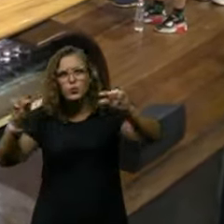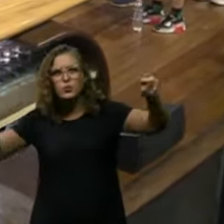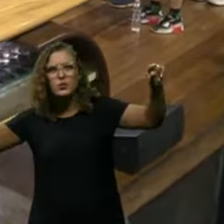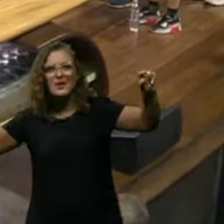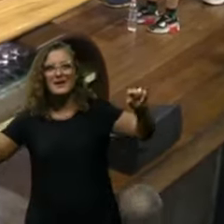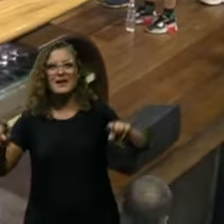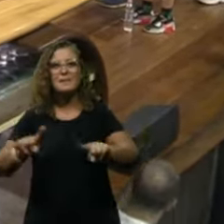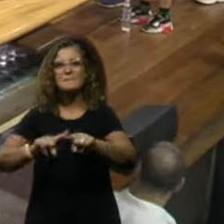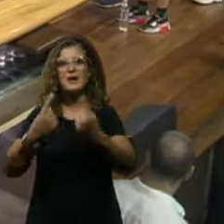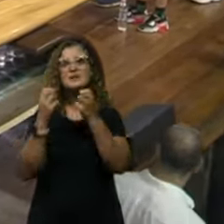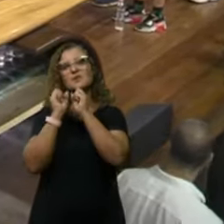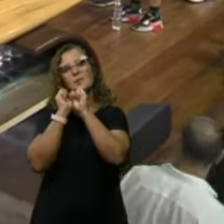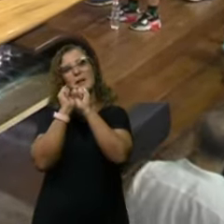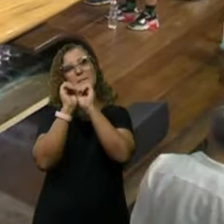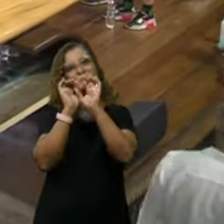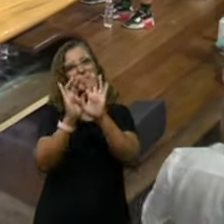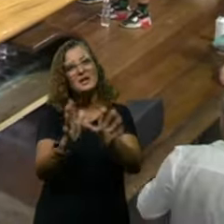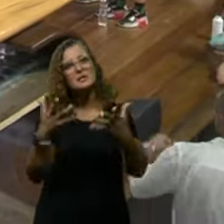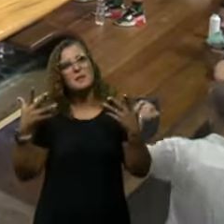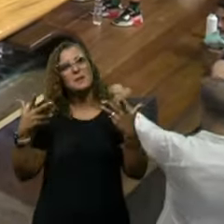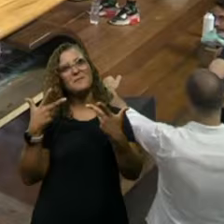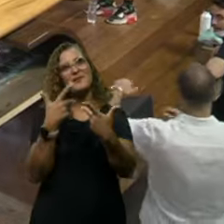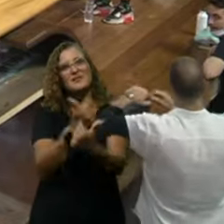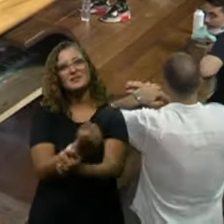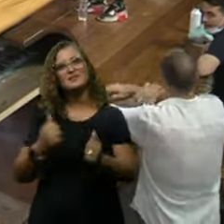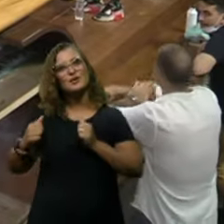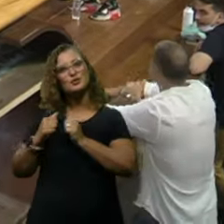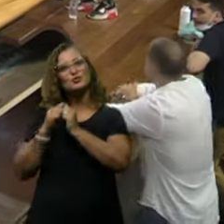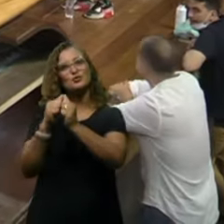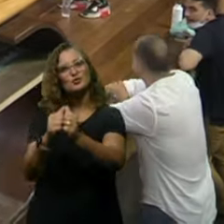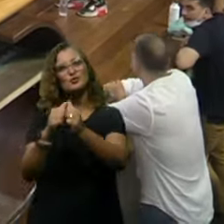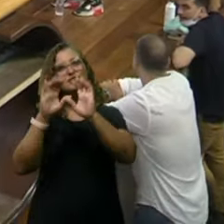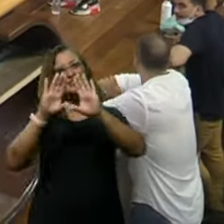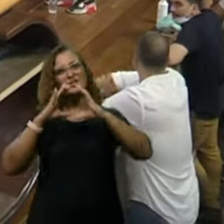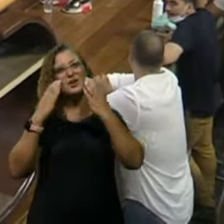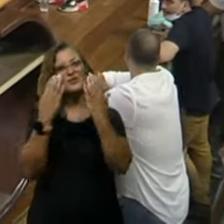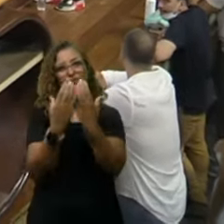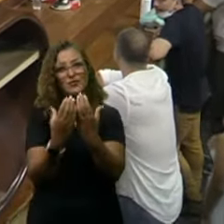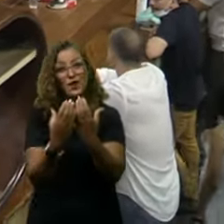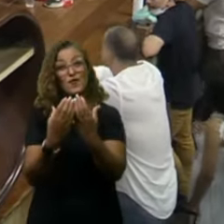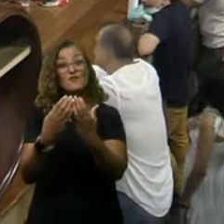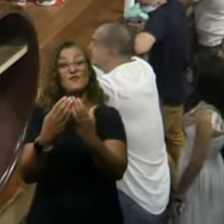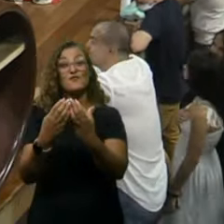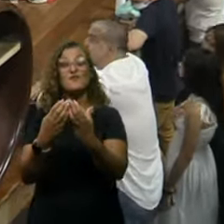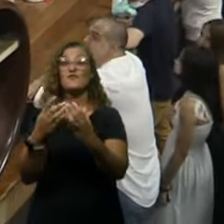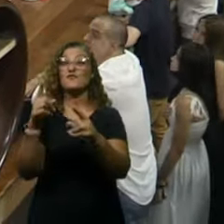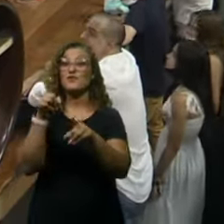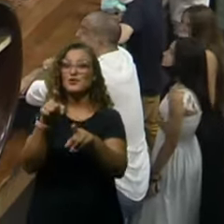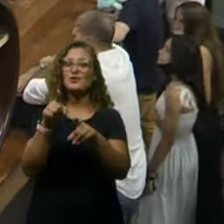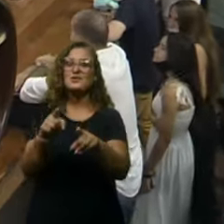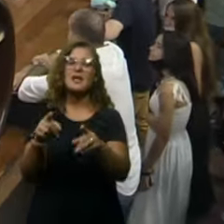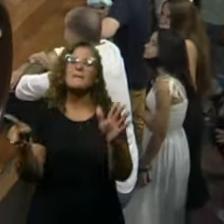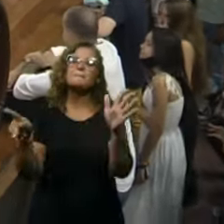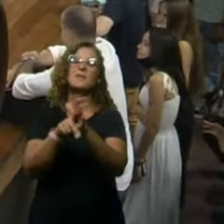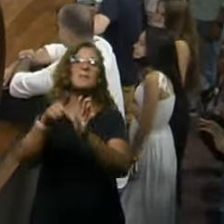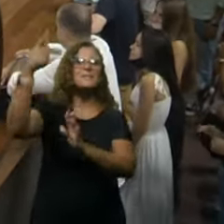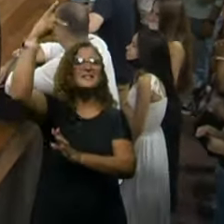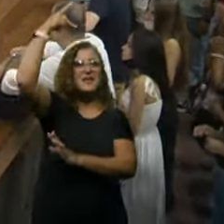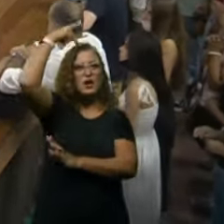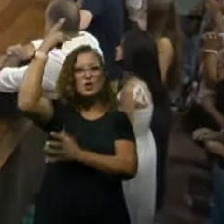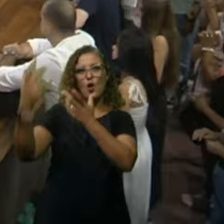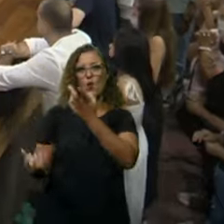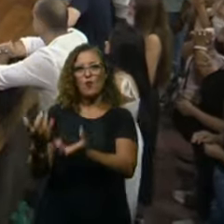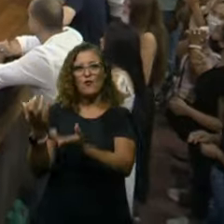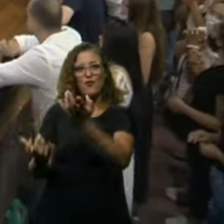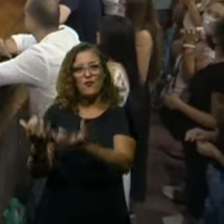foi uma bênção e uma maravilha tê-la conosco aqui você é Pentecostal do fogo e uma coisa que sempre está